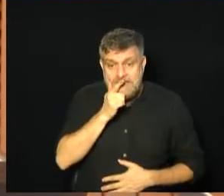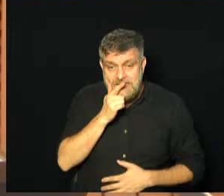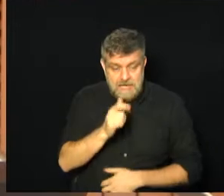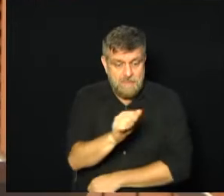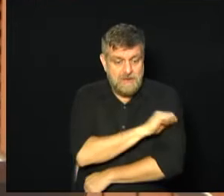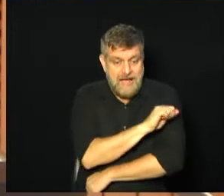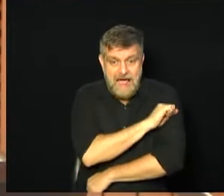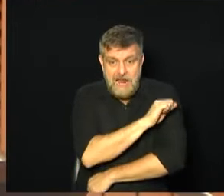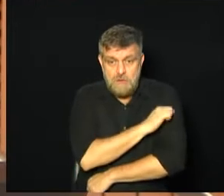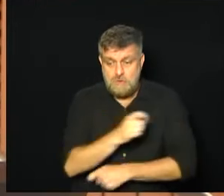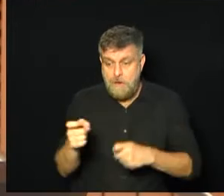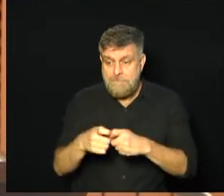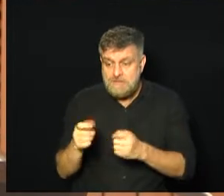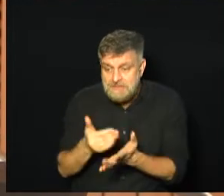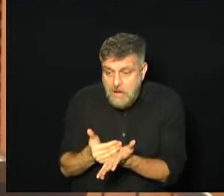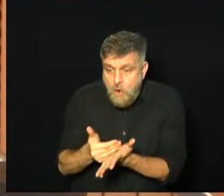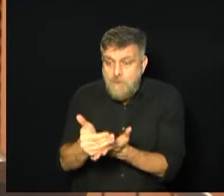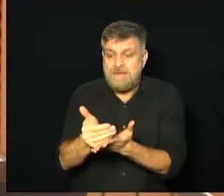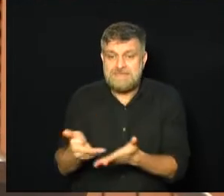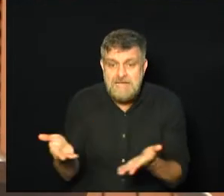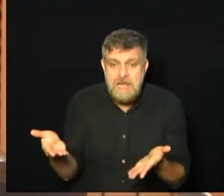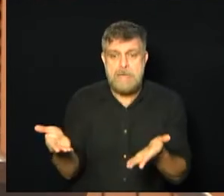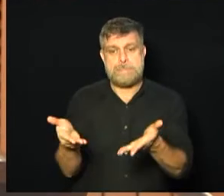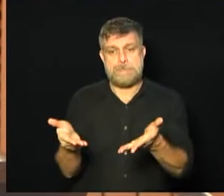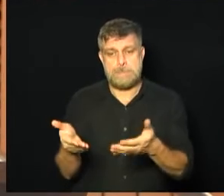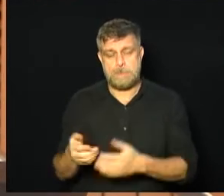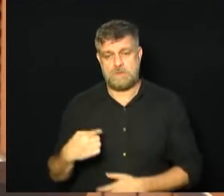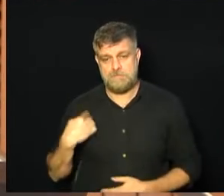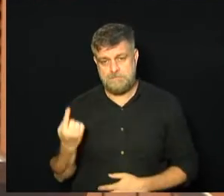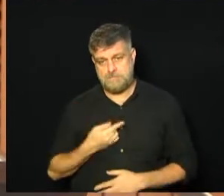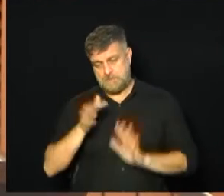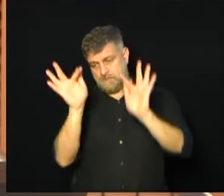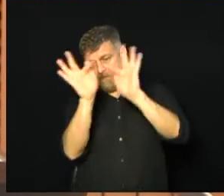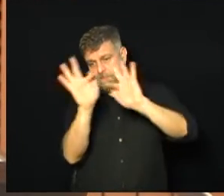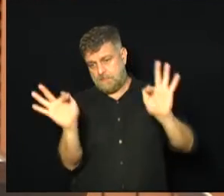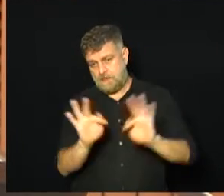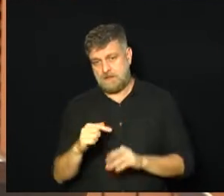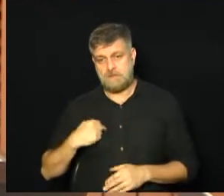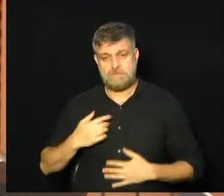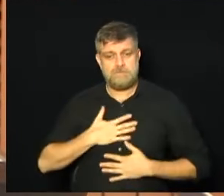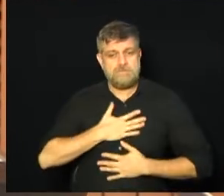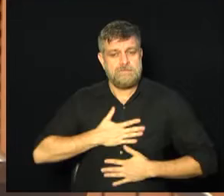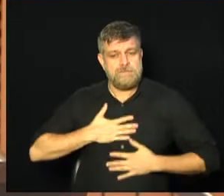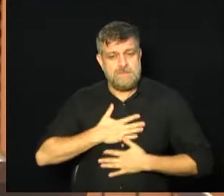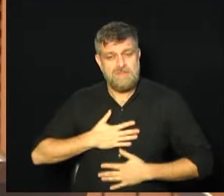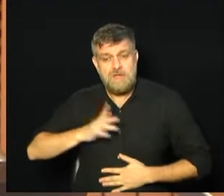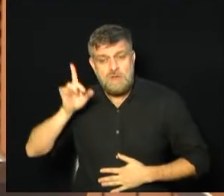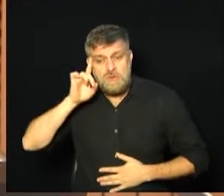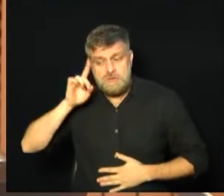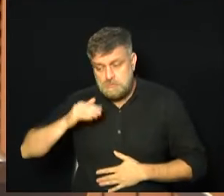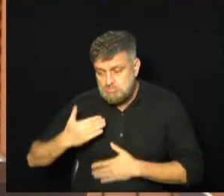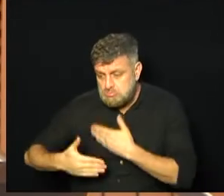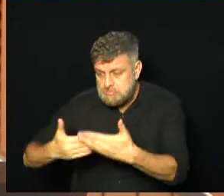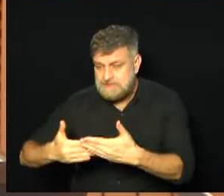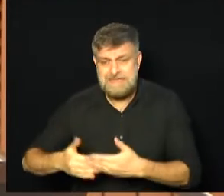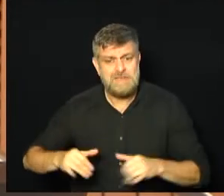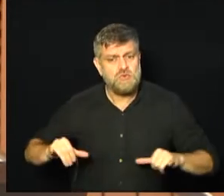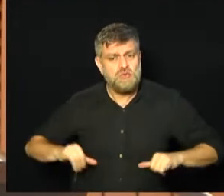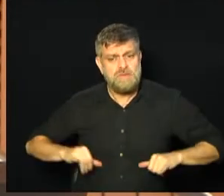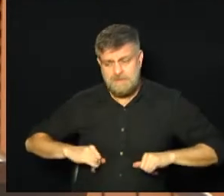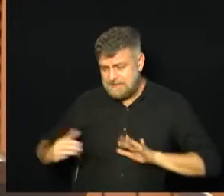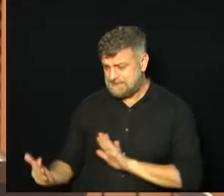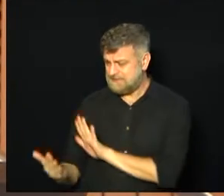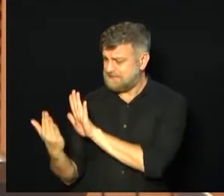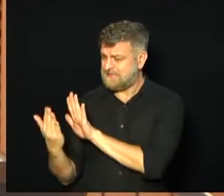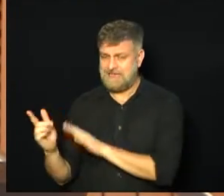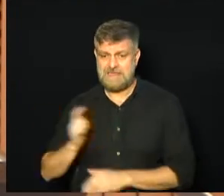galera que está começando agora. Né? Isso deixa feliz, que é o que nos consegue mover no cotidiano, nesse cotidiano sofrido. A gente trabalha